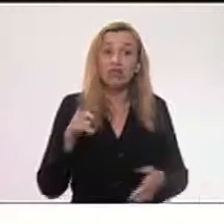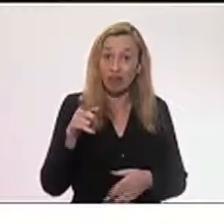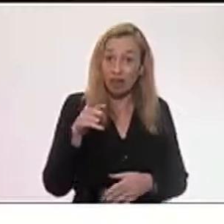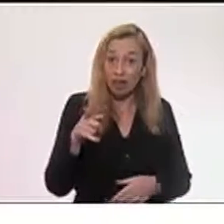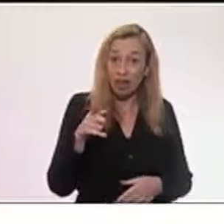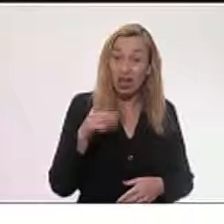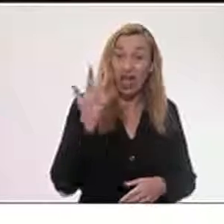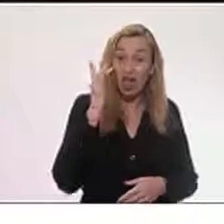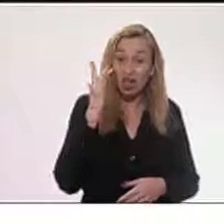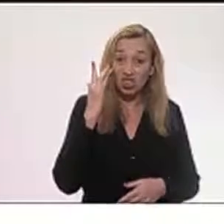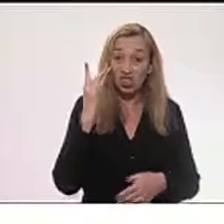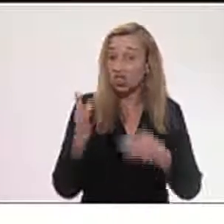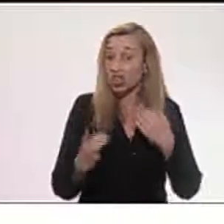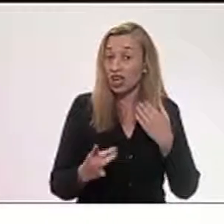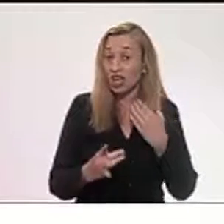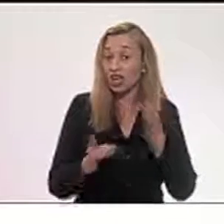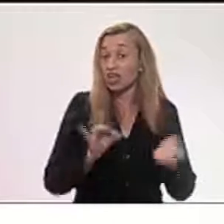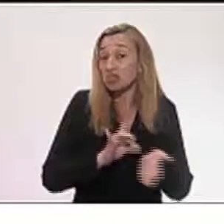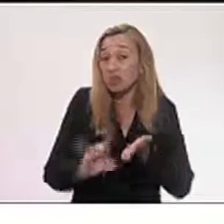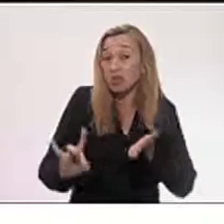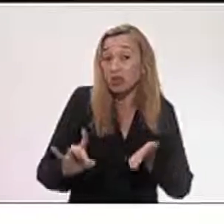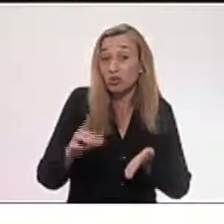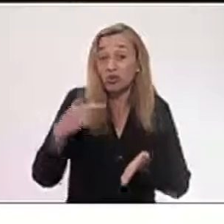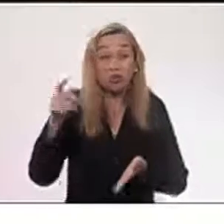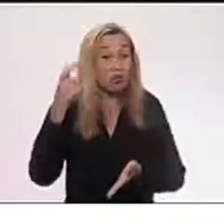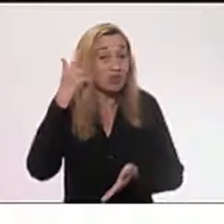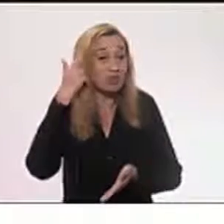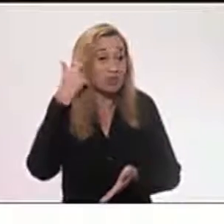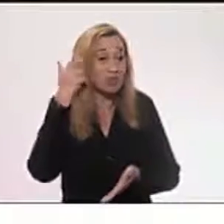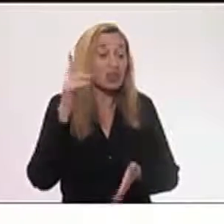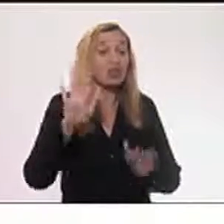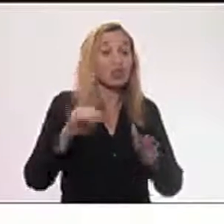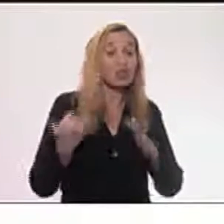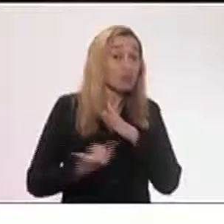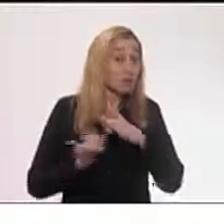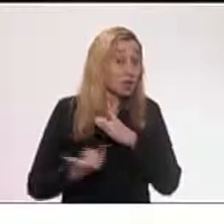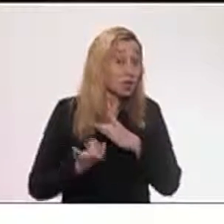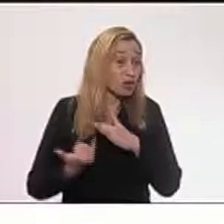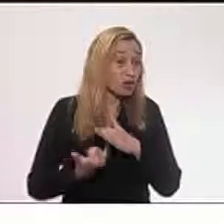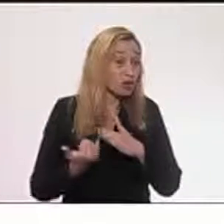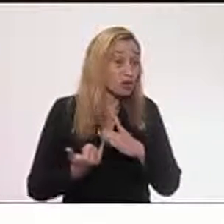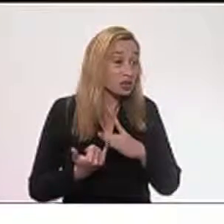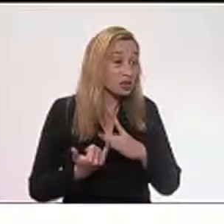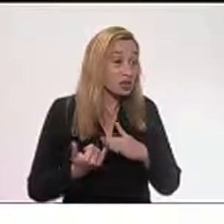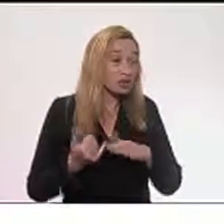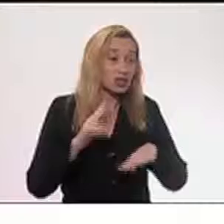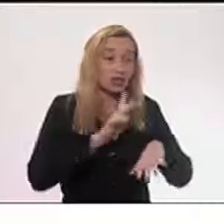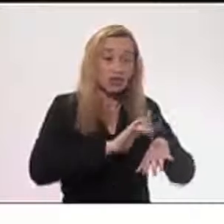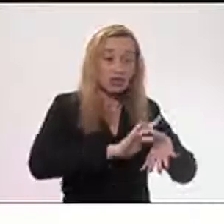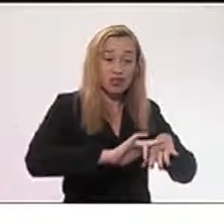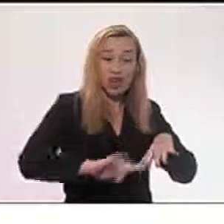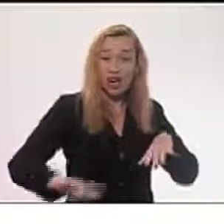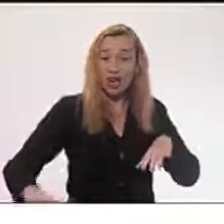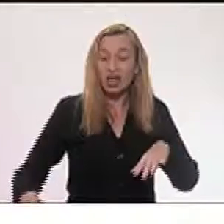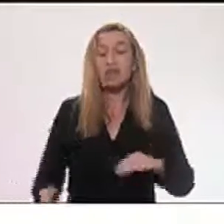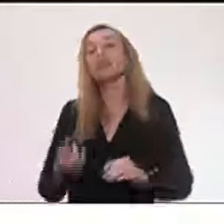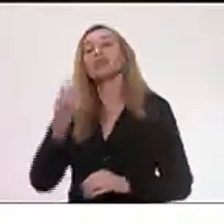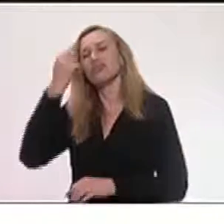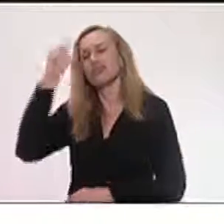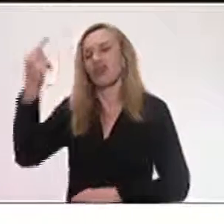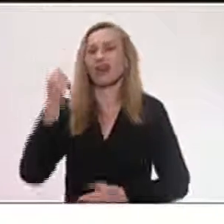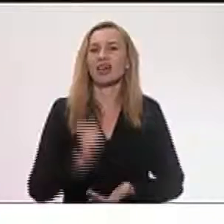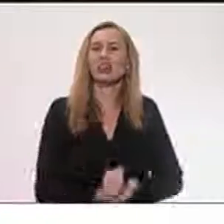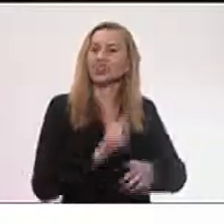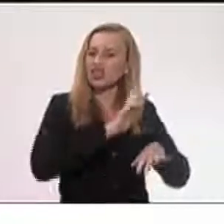considera adversárias do seu pensamento, porque são instituições que promovem a pluralidade de ideias, promovem